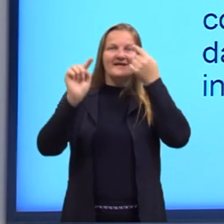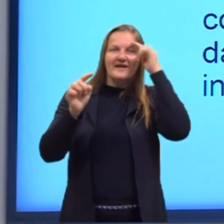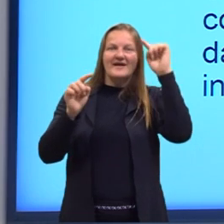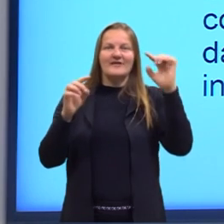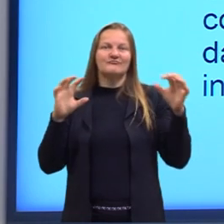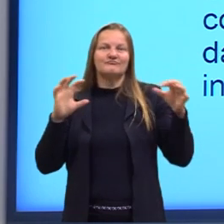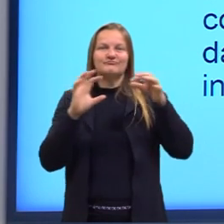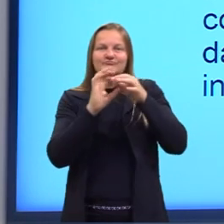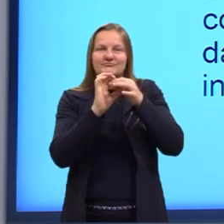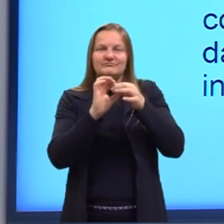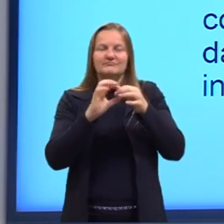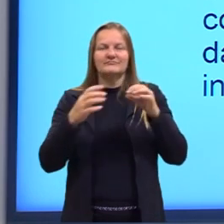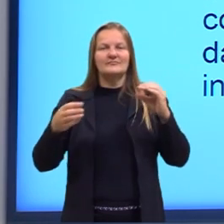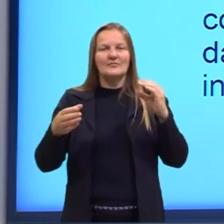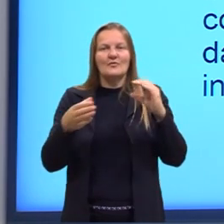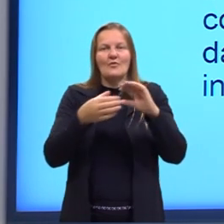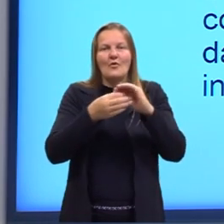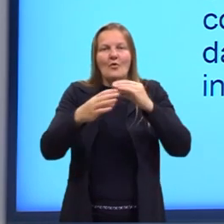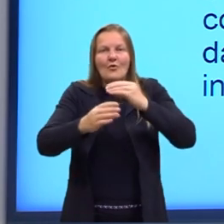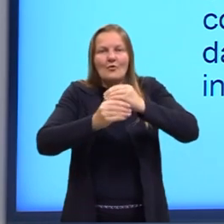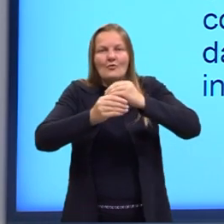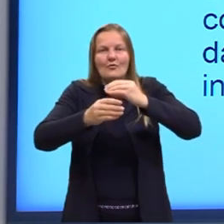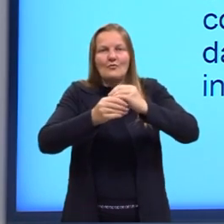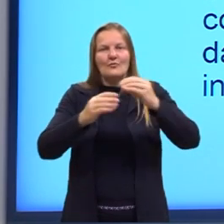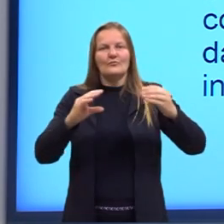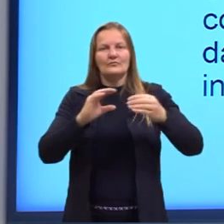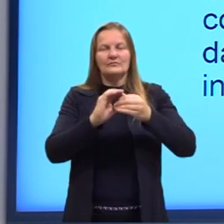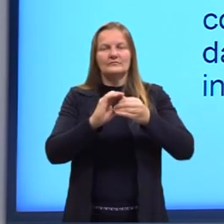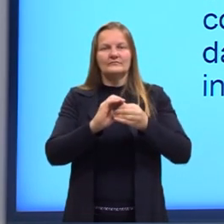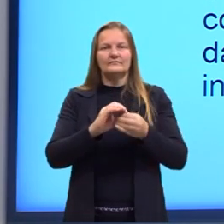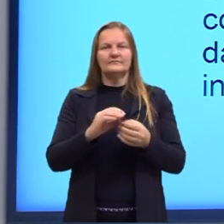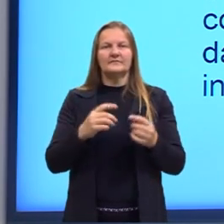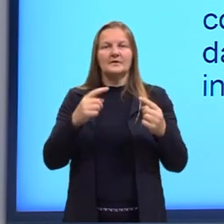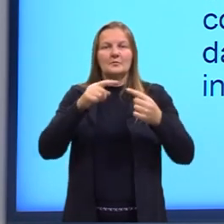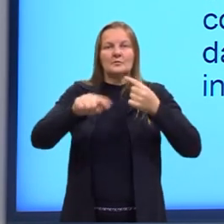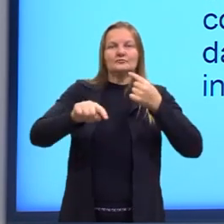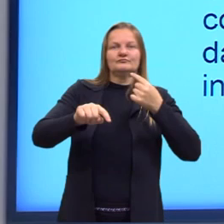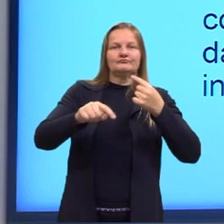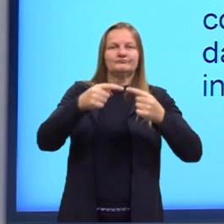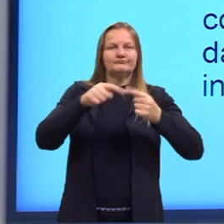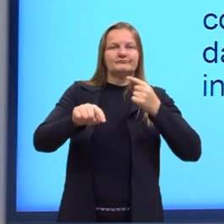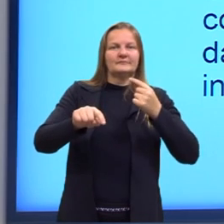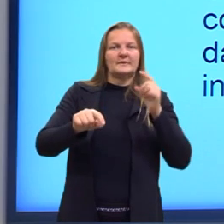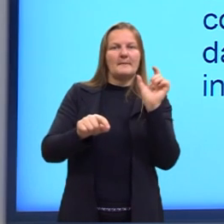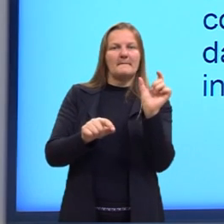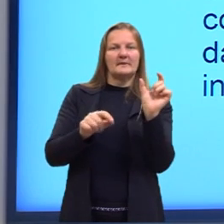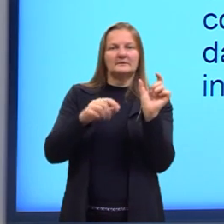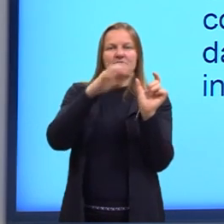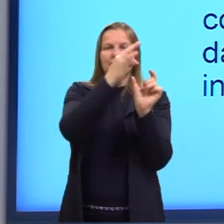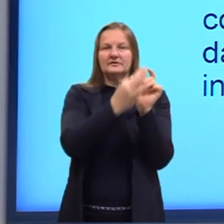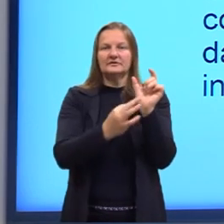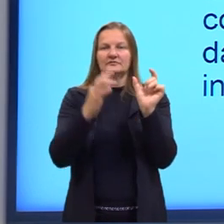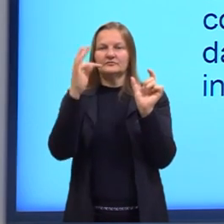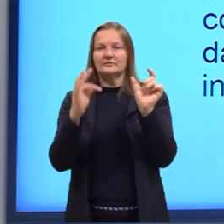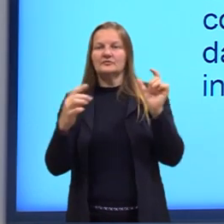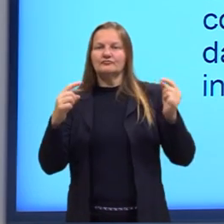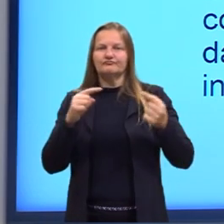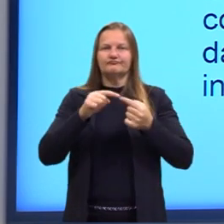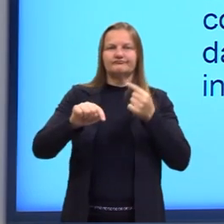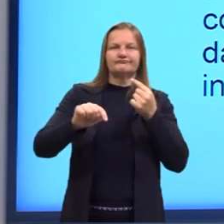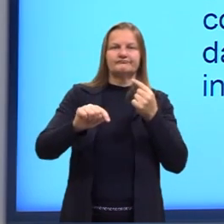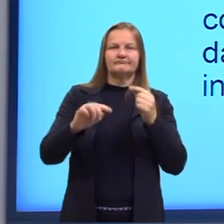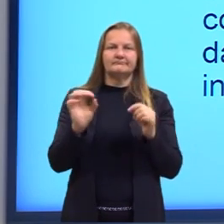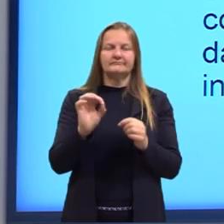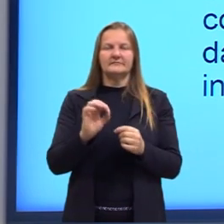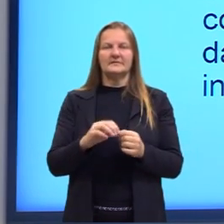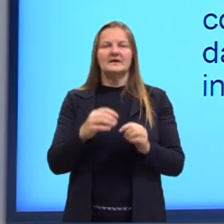essas devem se complementar ela é o resultado da não contradição entre as partes do terço ela